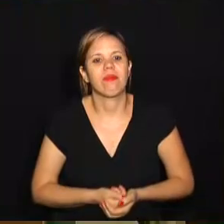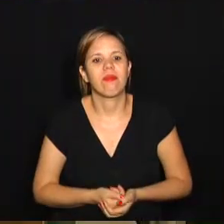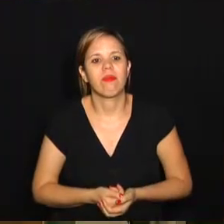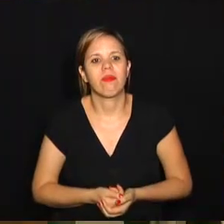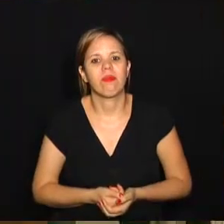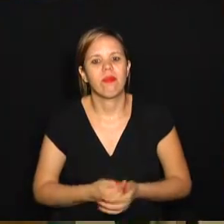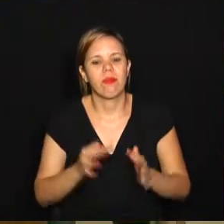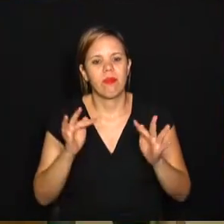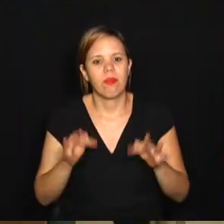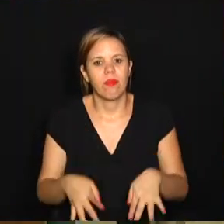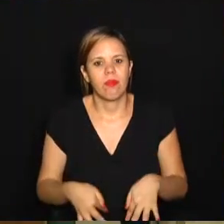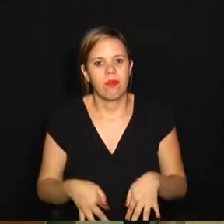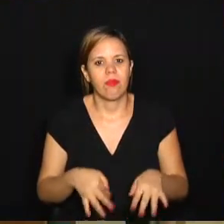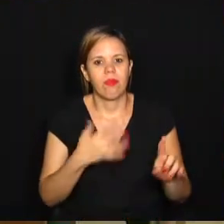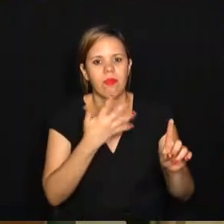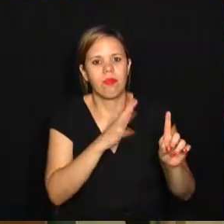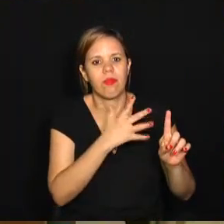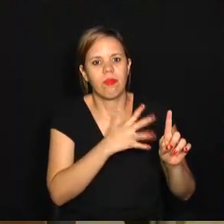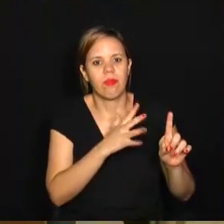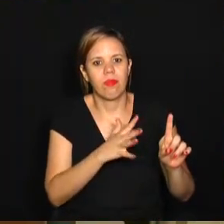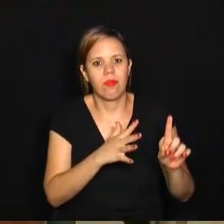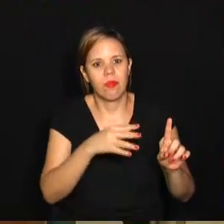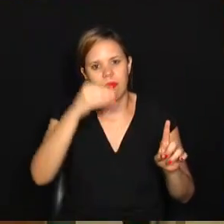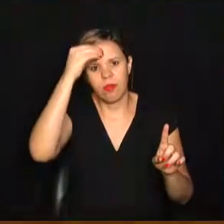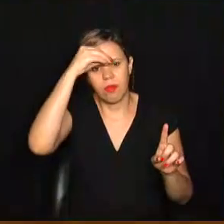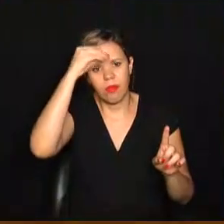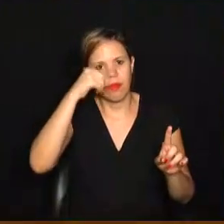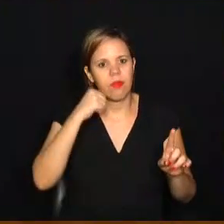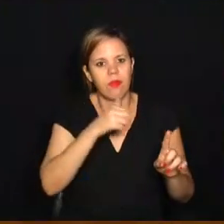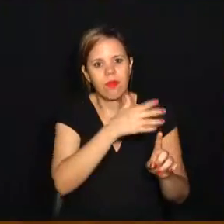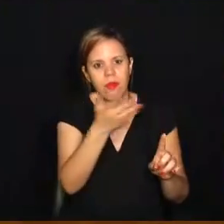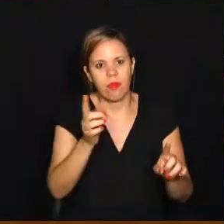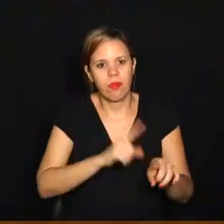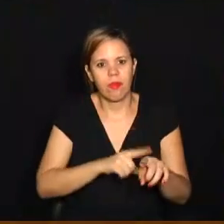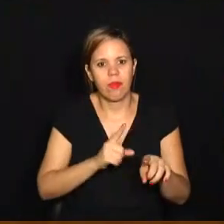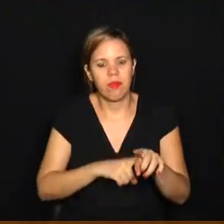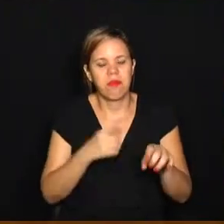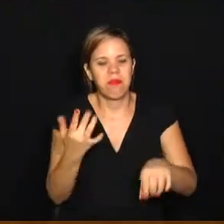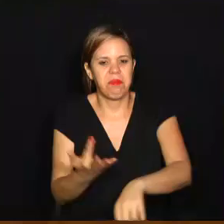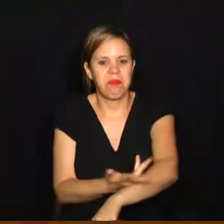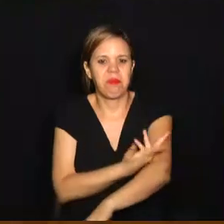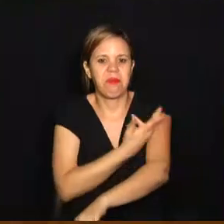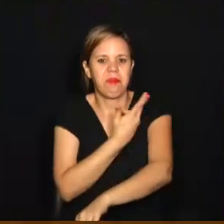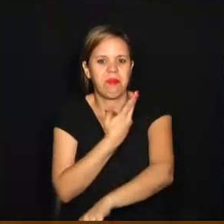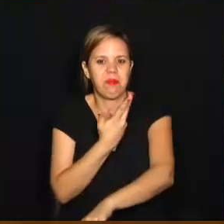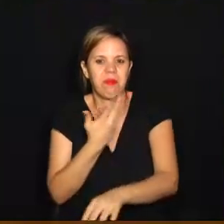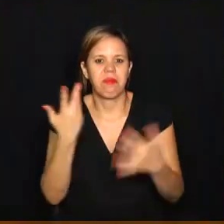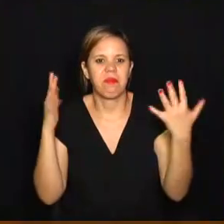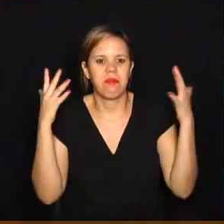No fim, Margarete foi homenageada pelas sobrinhas. Momento emocionante.